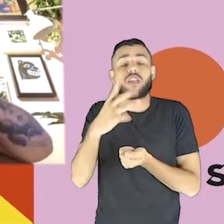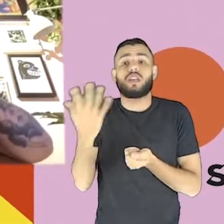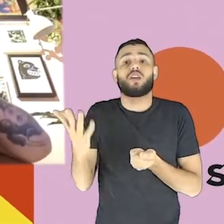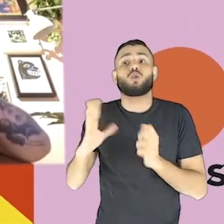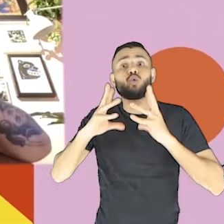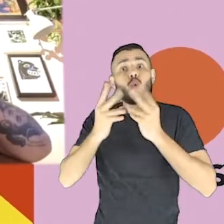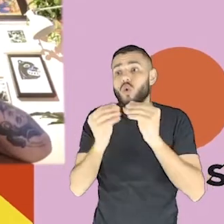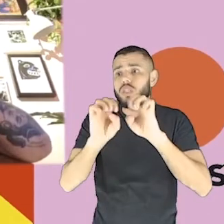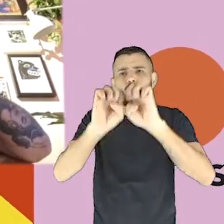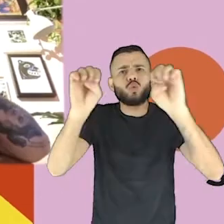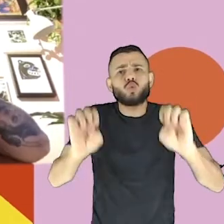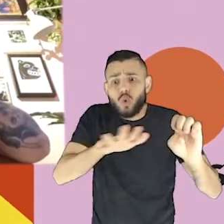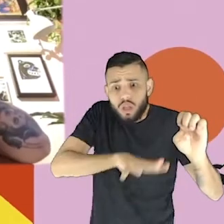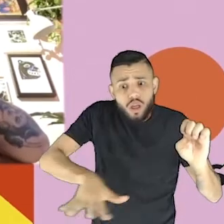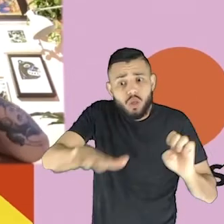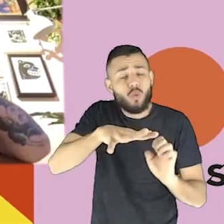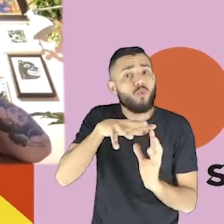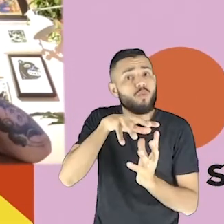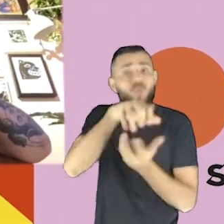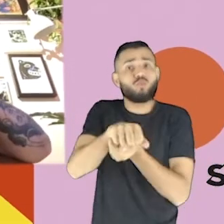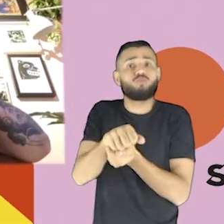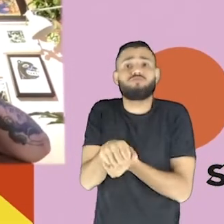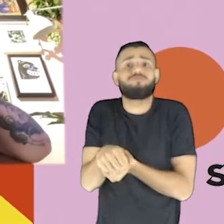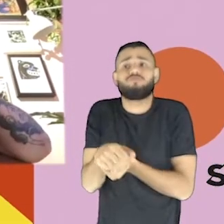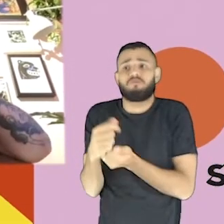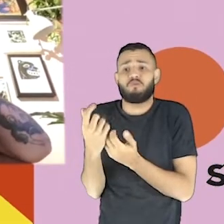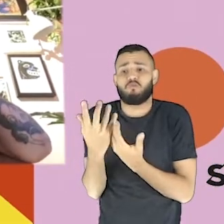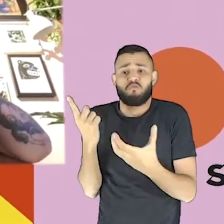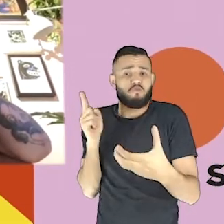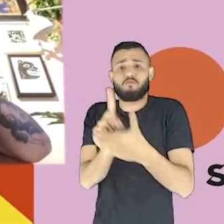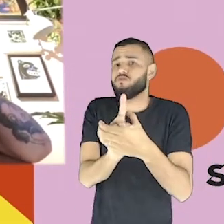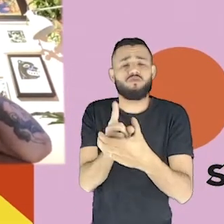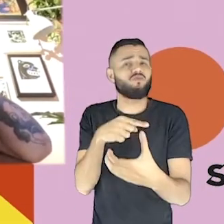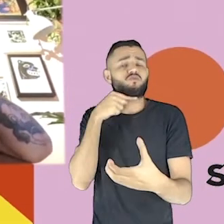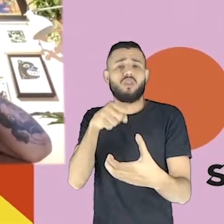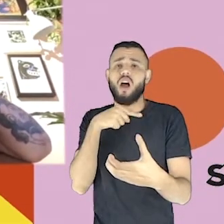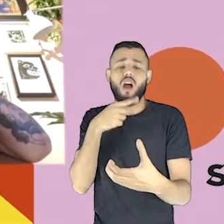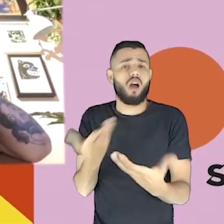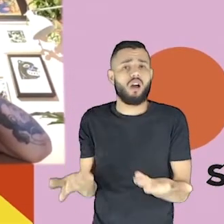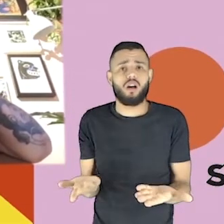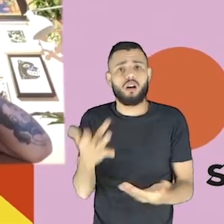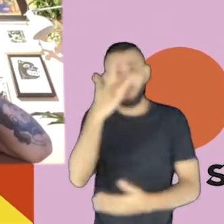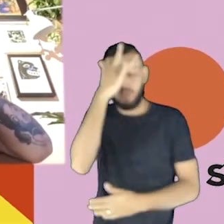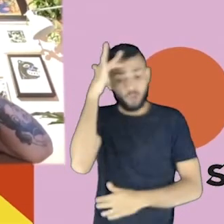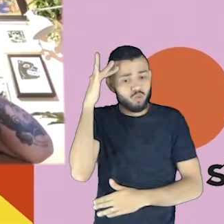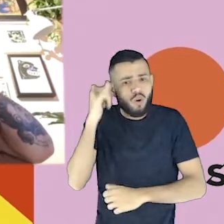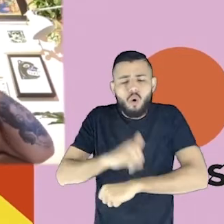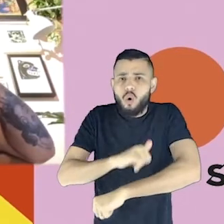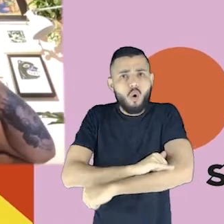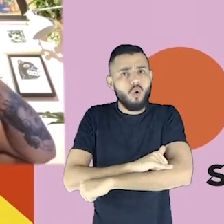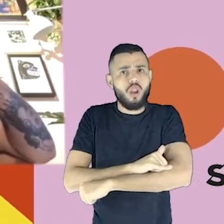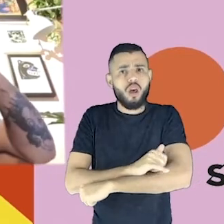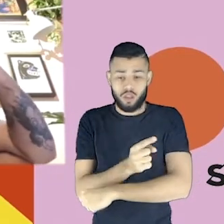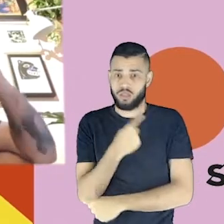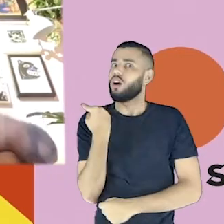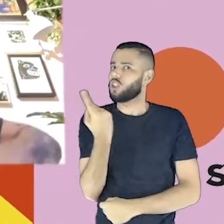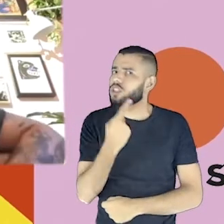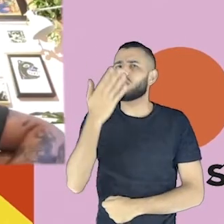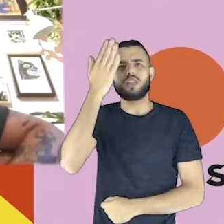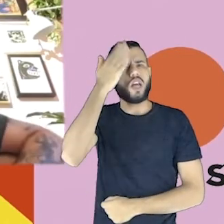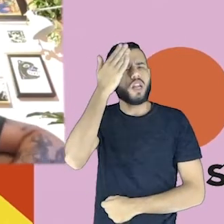estrutura não comporta isso? Se a estrutura não dá isso para a pessoa gorda? Né? E a gente tem que